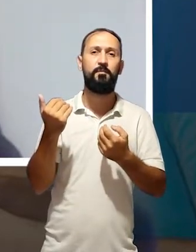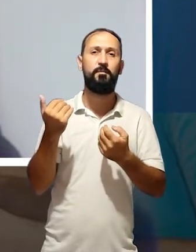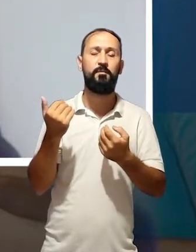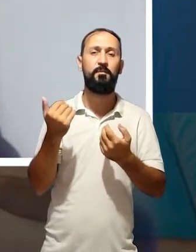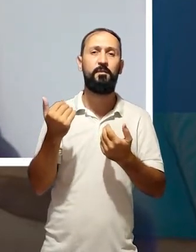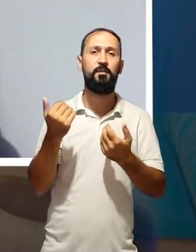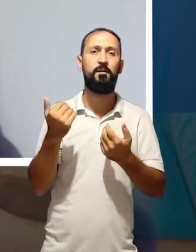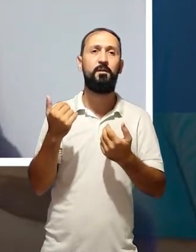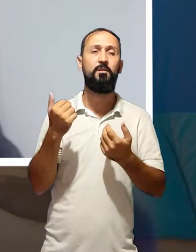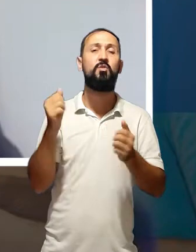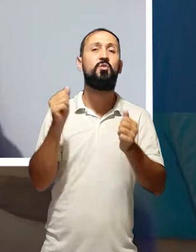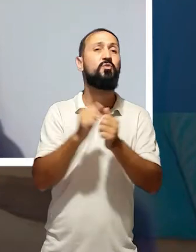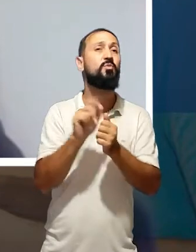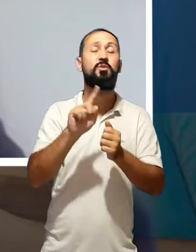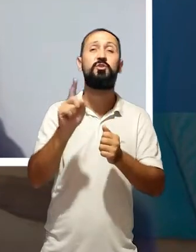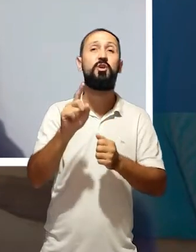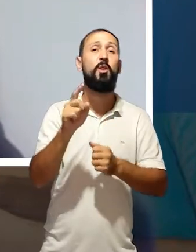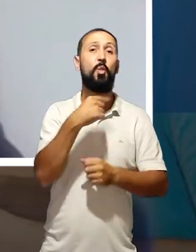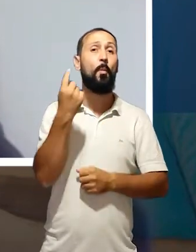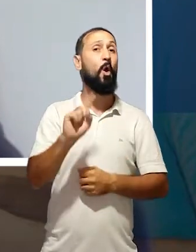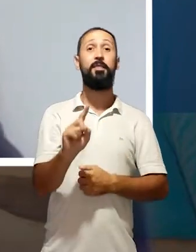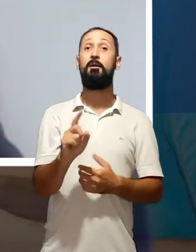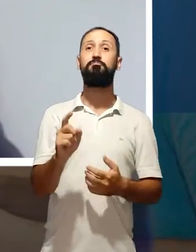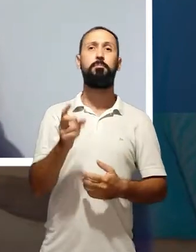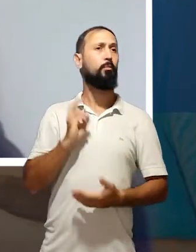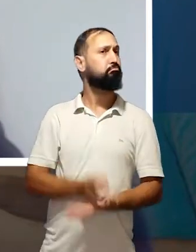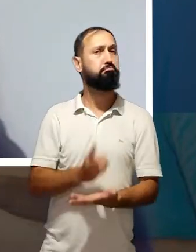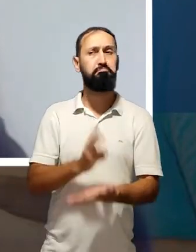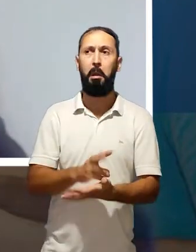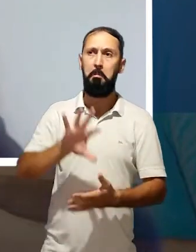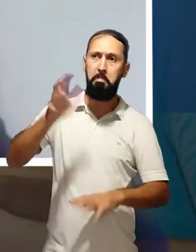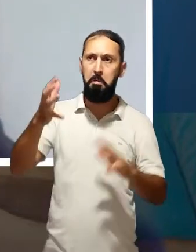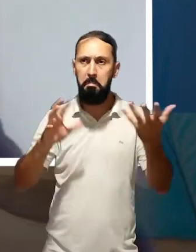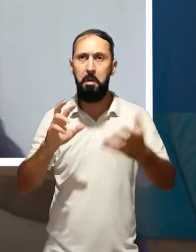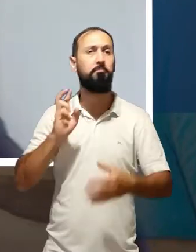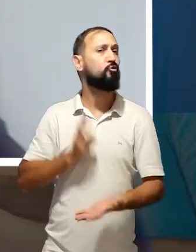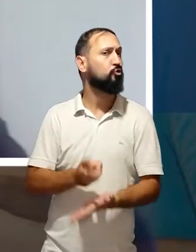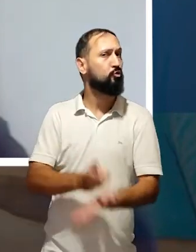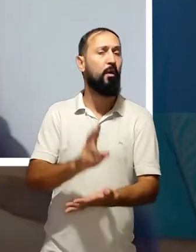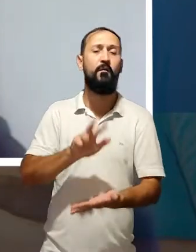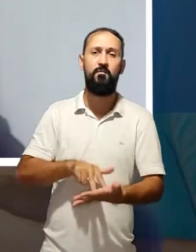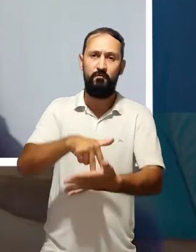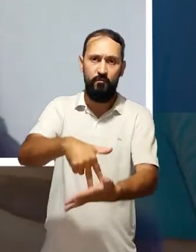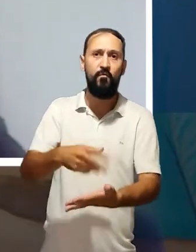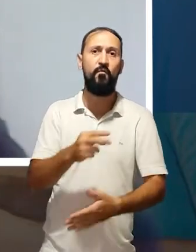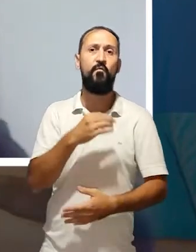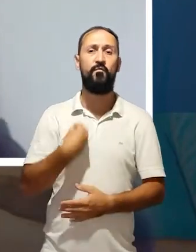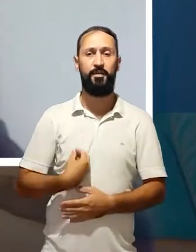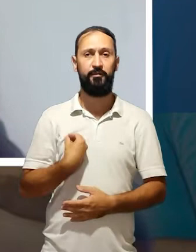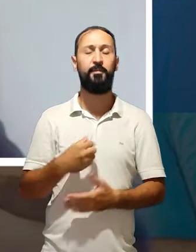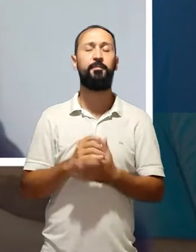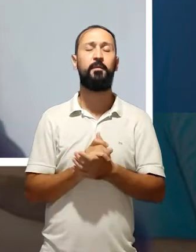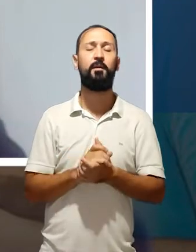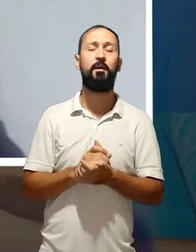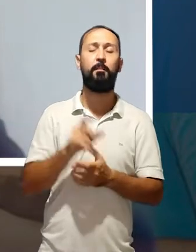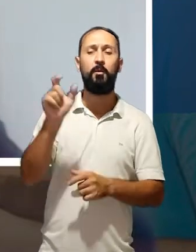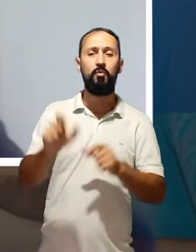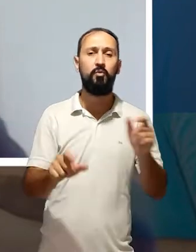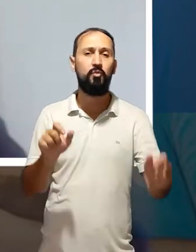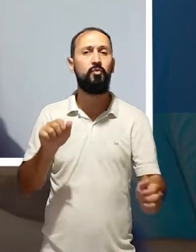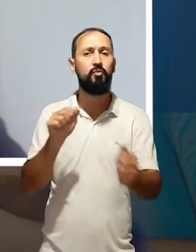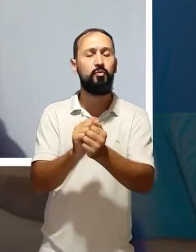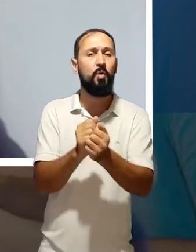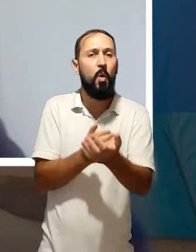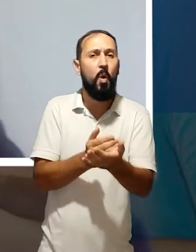e o poder de sedução e a imortalidade. Depois começam a surgir outros